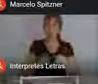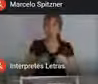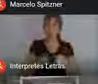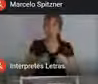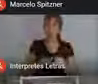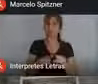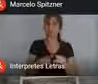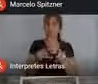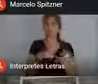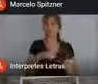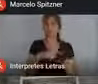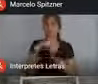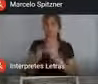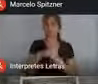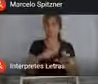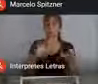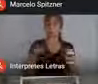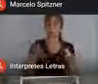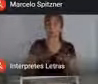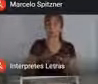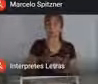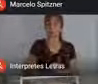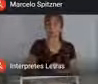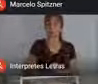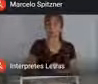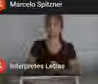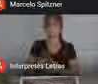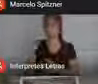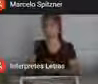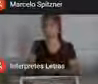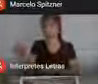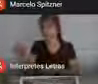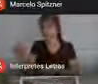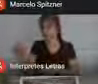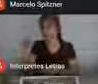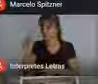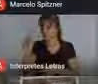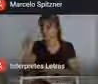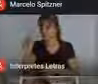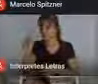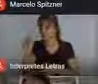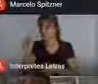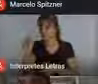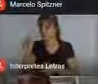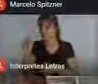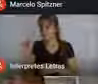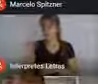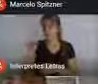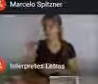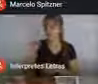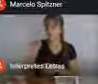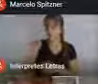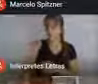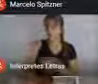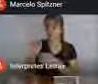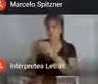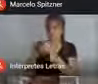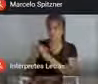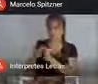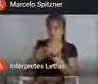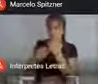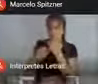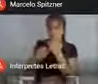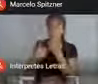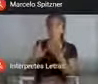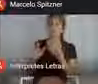nessa região. Então, eu vou passar aqui para algumas perguntas na ordem que elas foram aparecendo, tá bom?